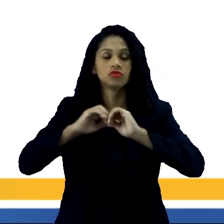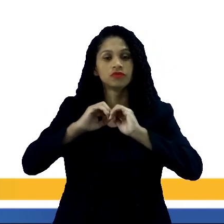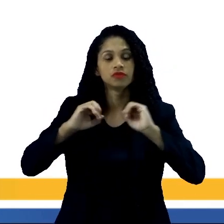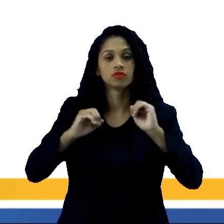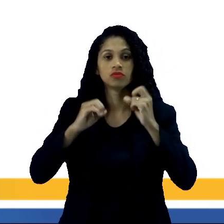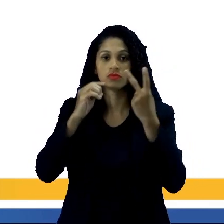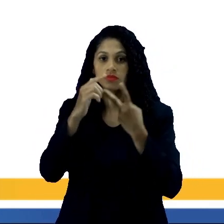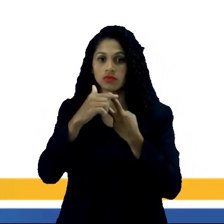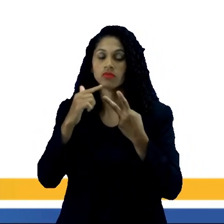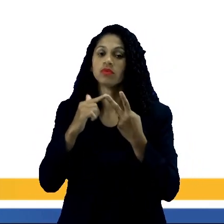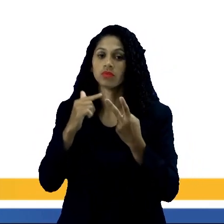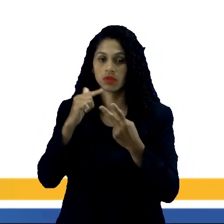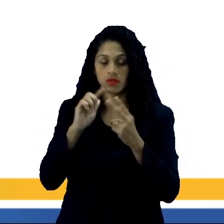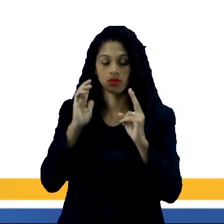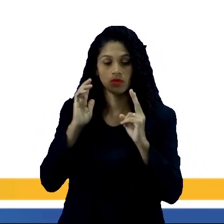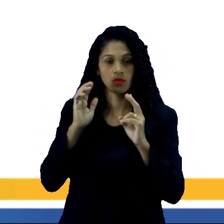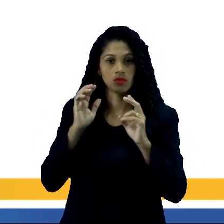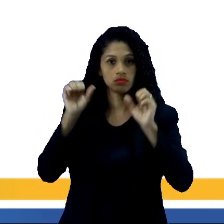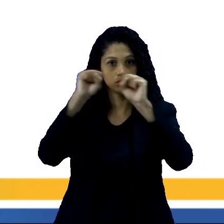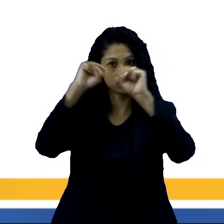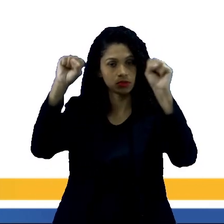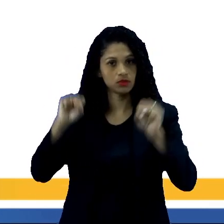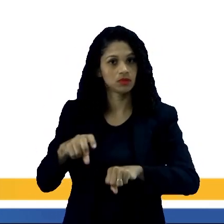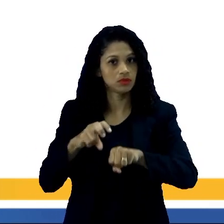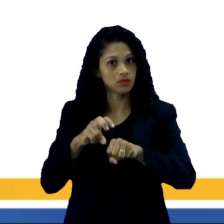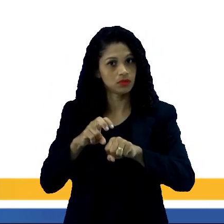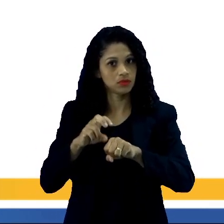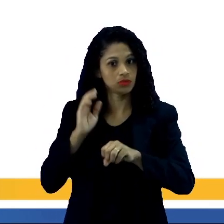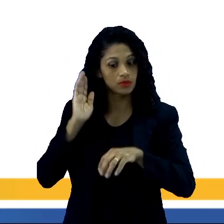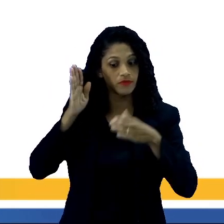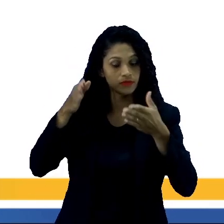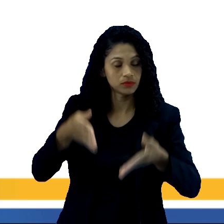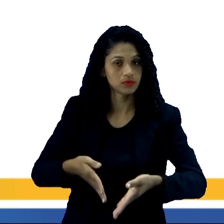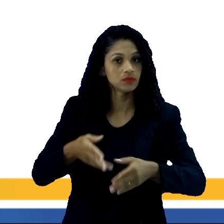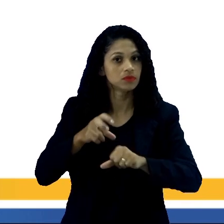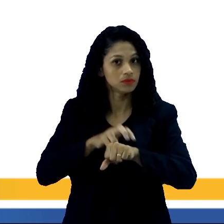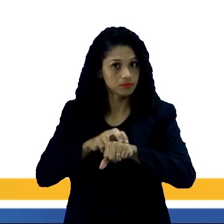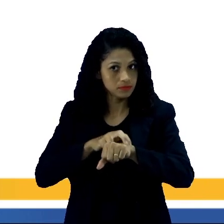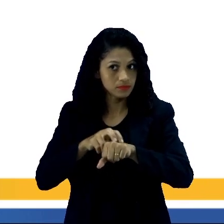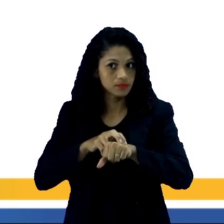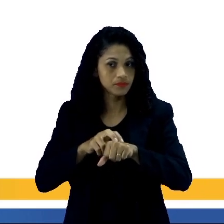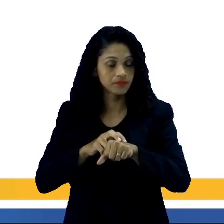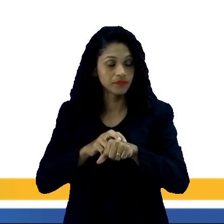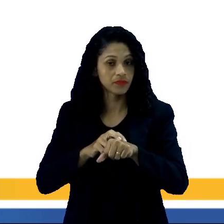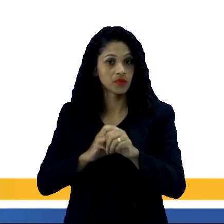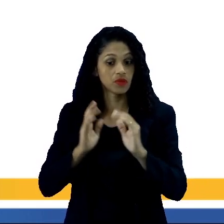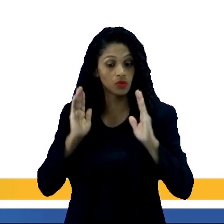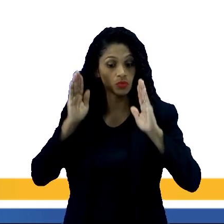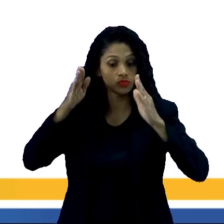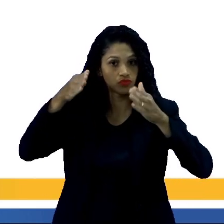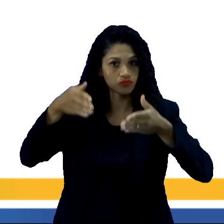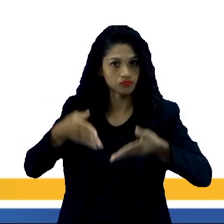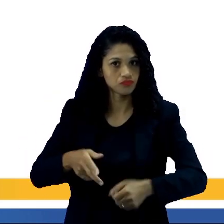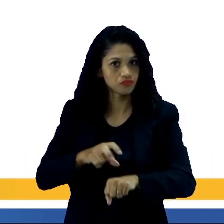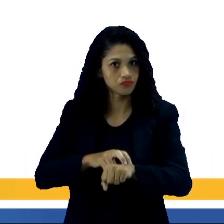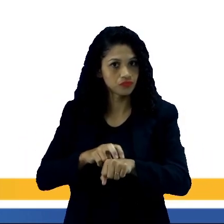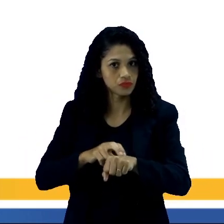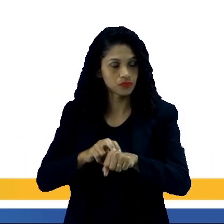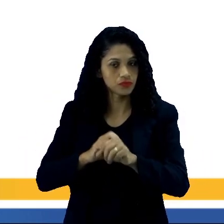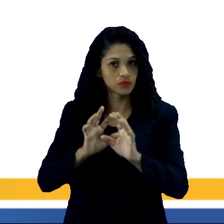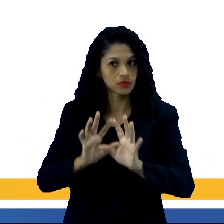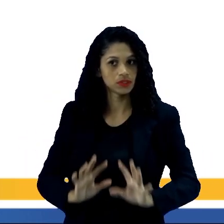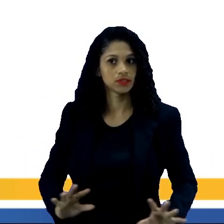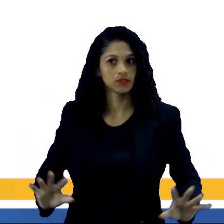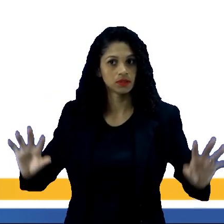o sistema nervoso central e o sistema nervoso periférico. Com base no seu conhecimento sobre o tema, marque a alternativa